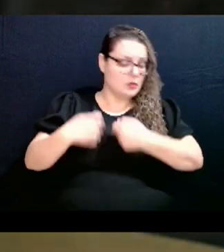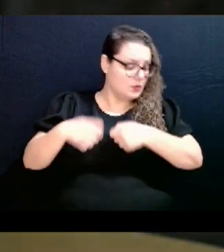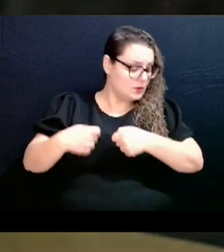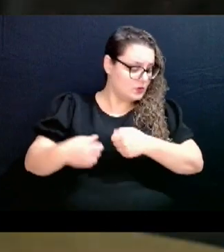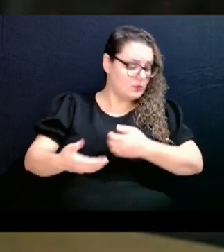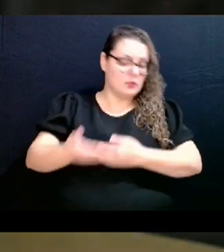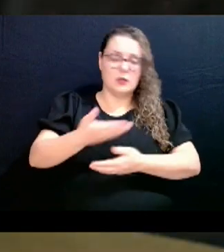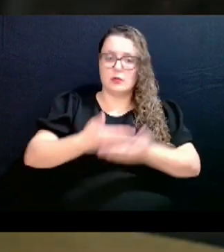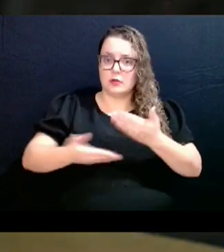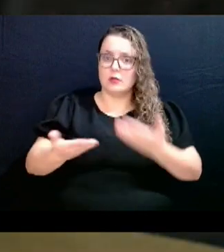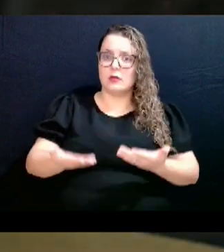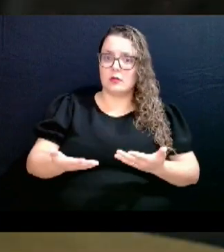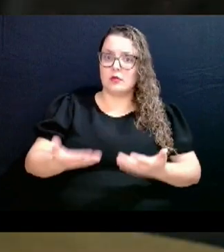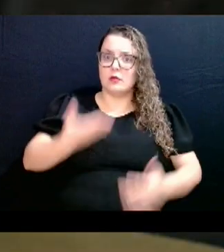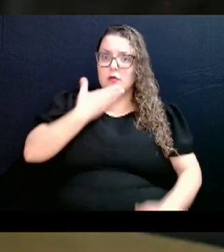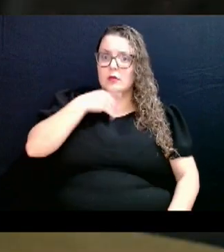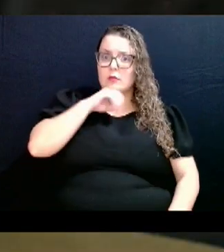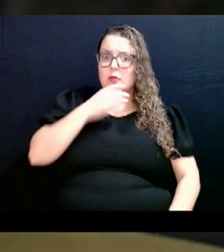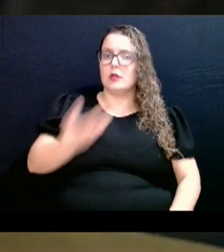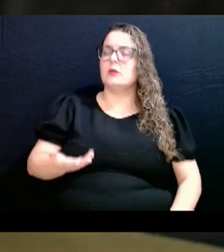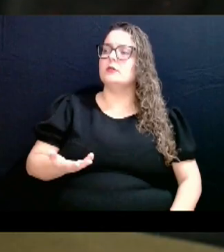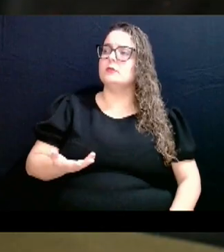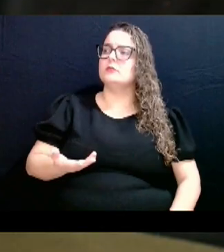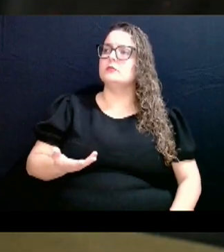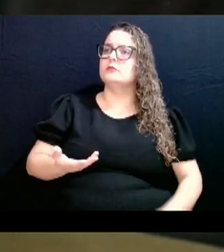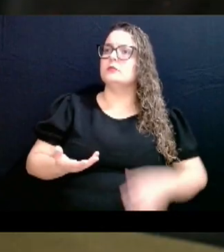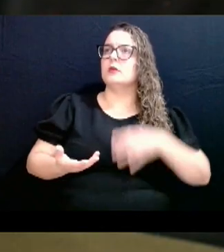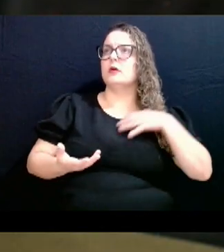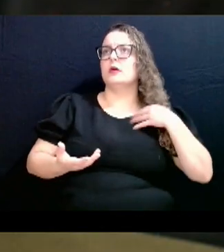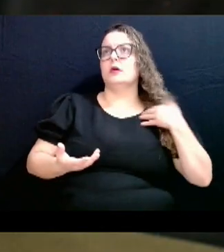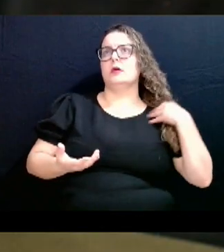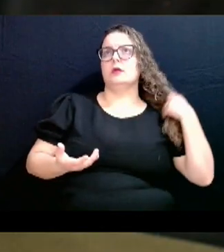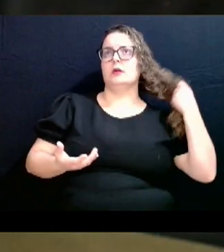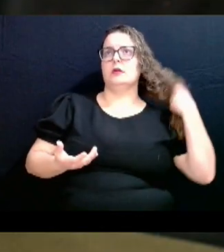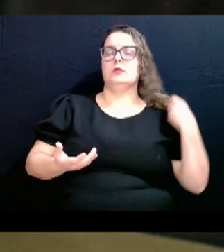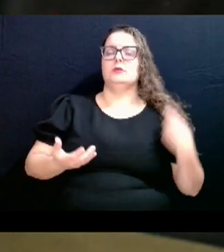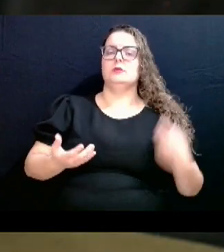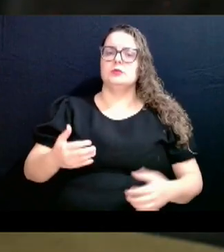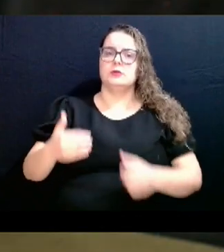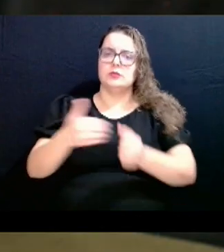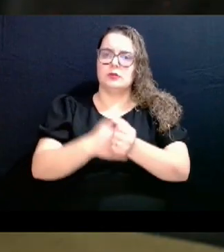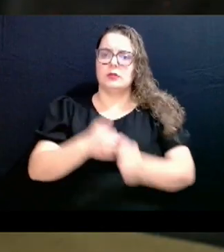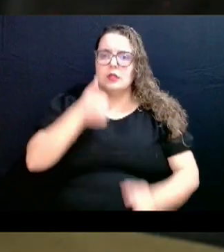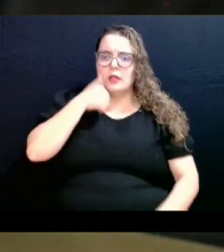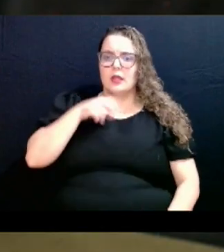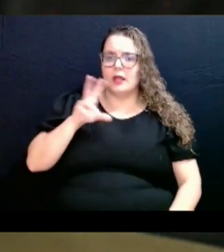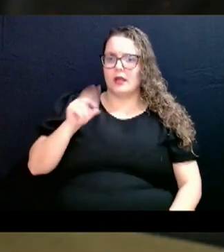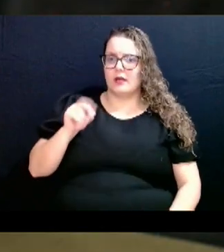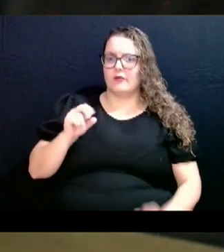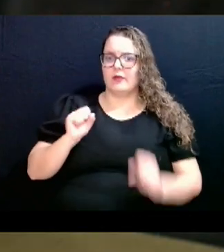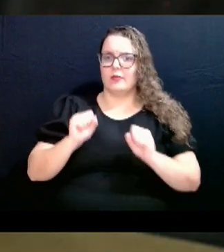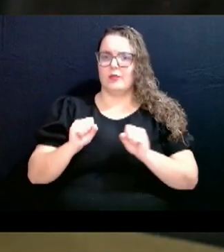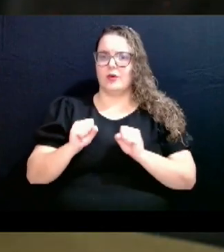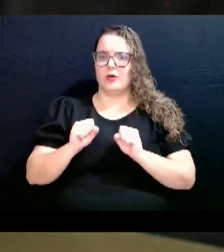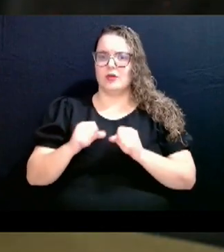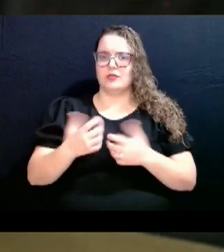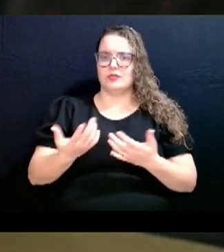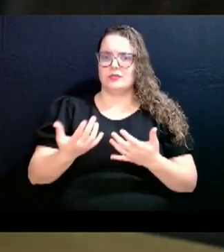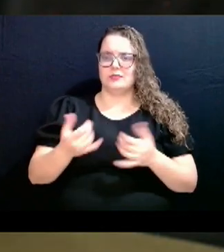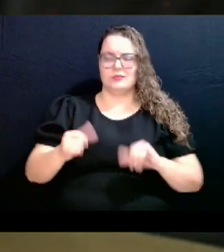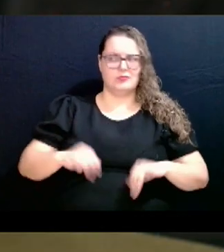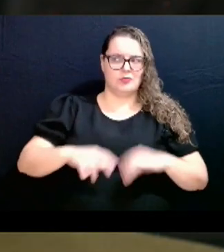com o pai. Nesse caso de esconder isso, a avó, ela pode sofrer alguma consequência na